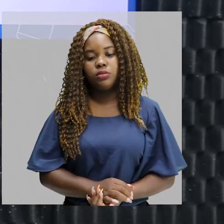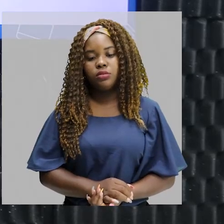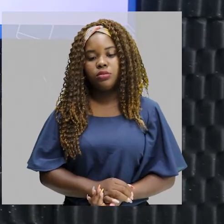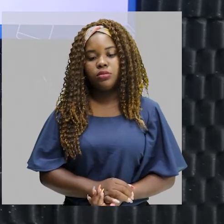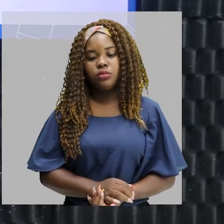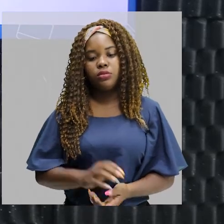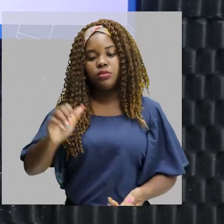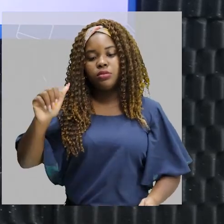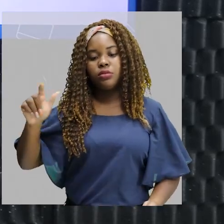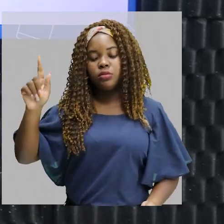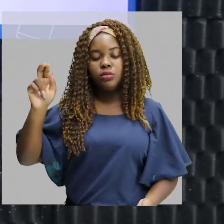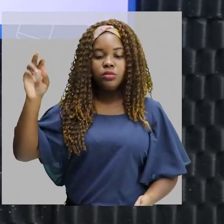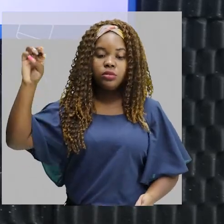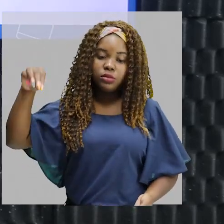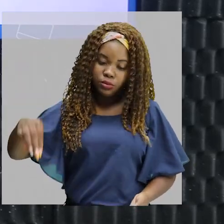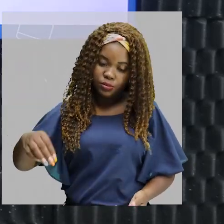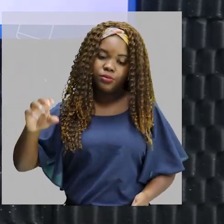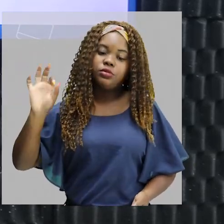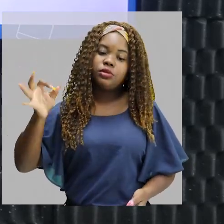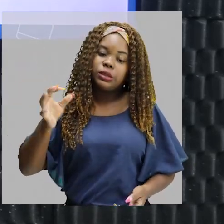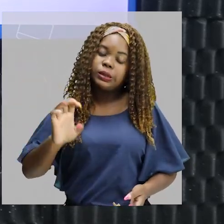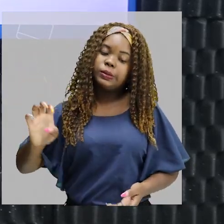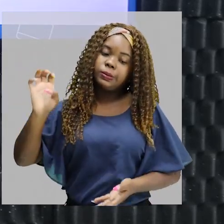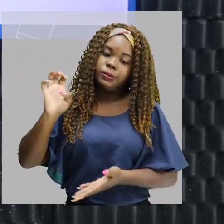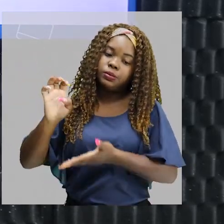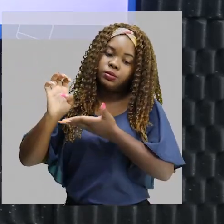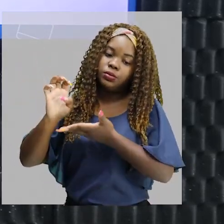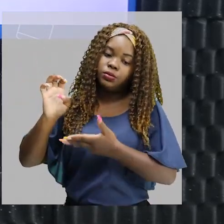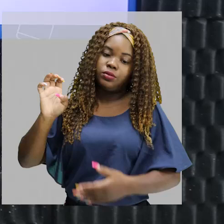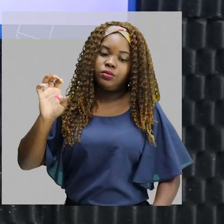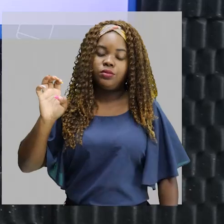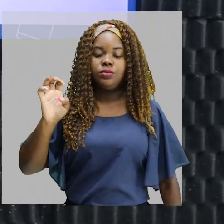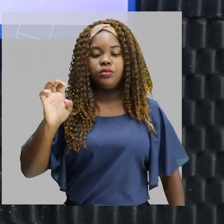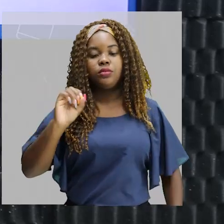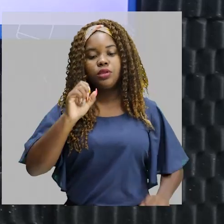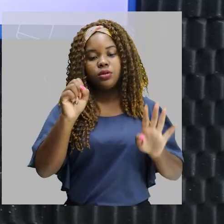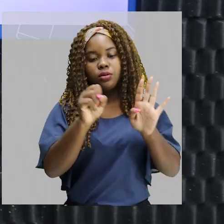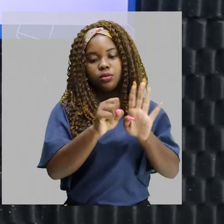hasta que llegue algum empleado. Empleado